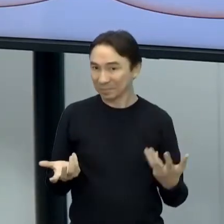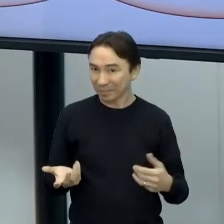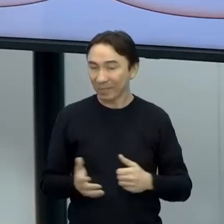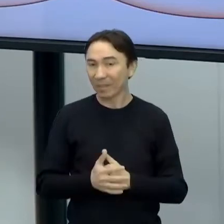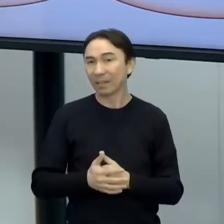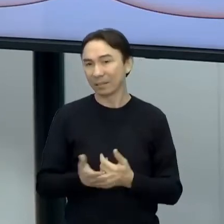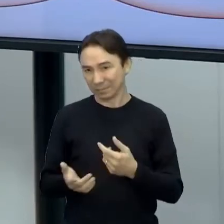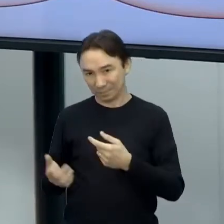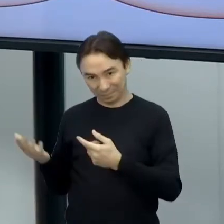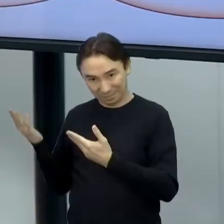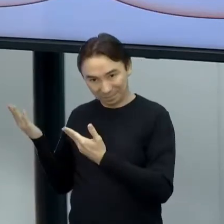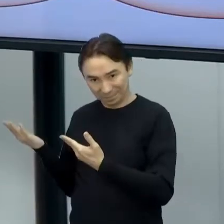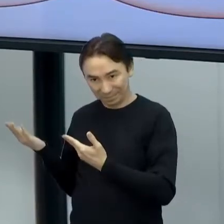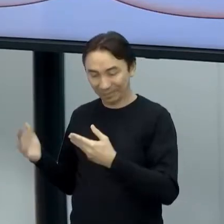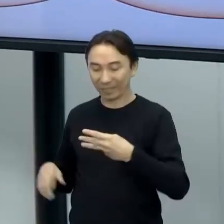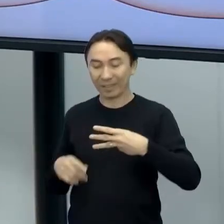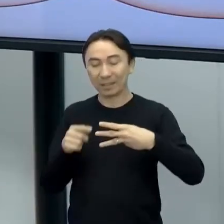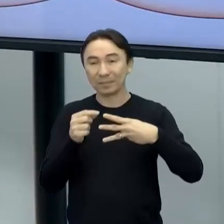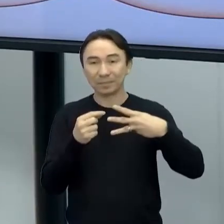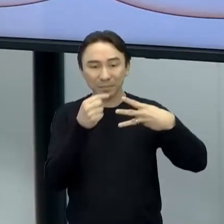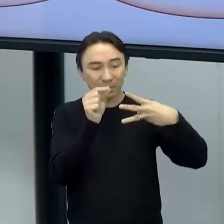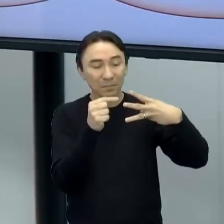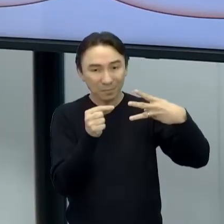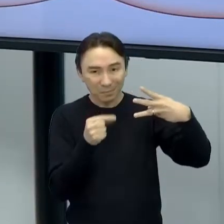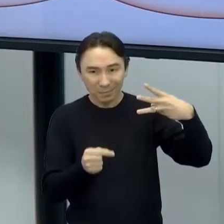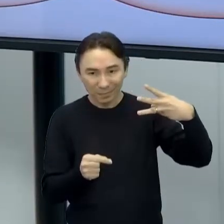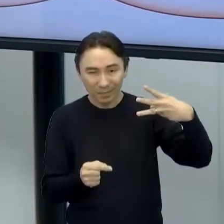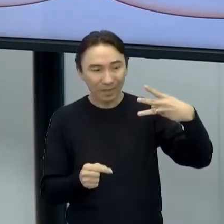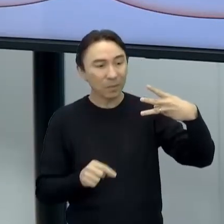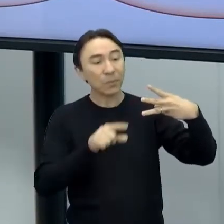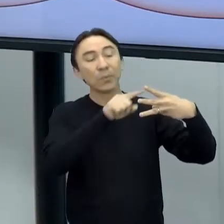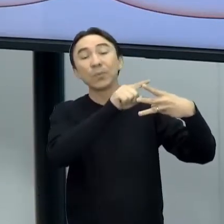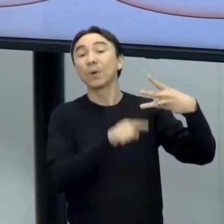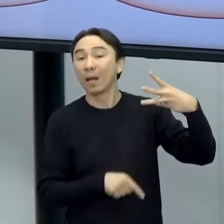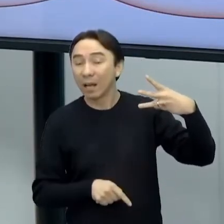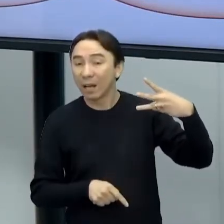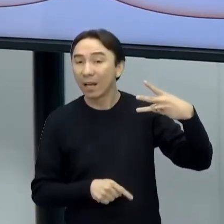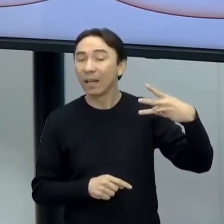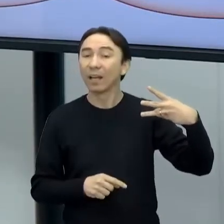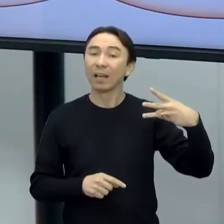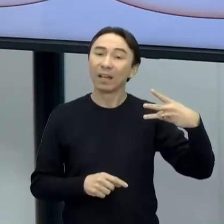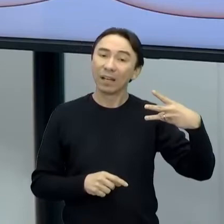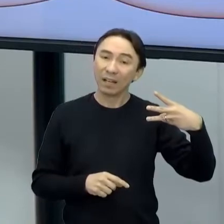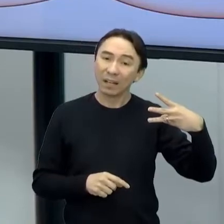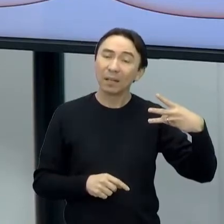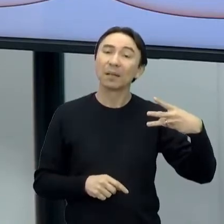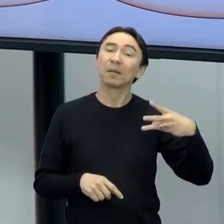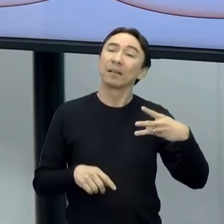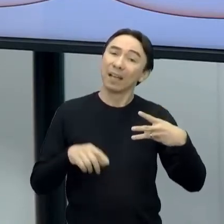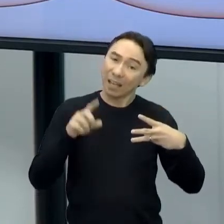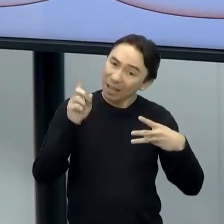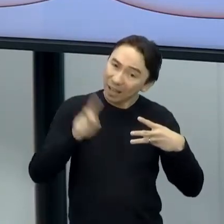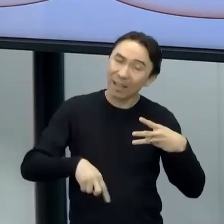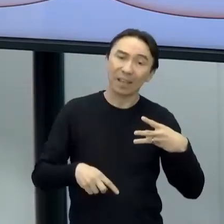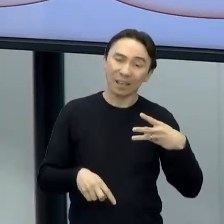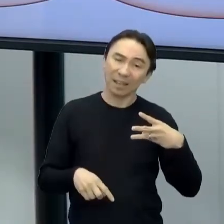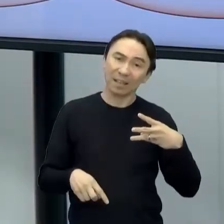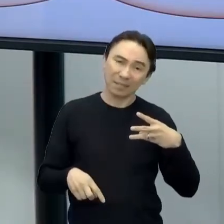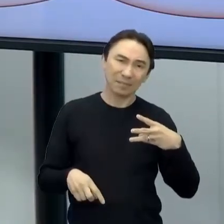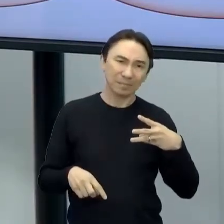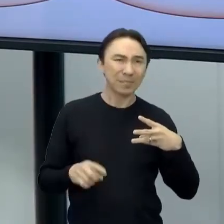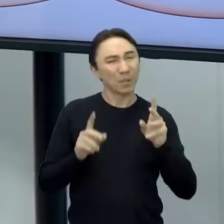a praticabilidade e a desejabilidade, elas pertencem, elas são pilares, como